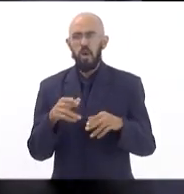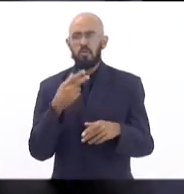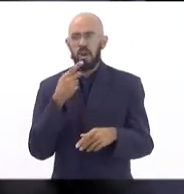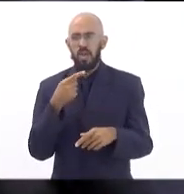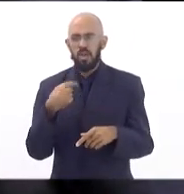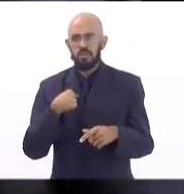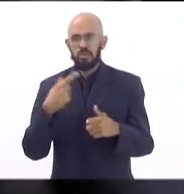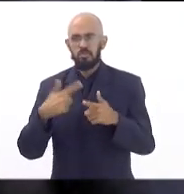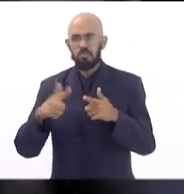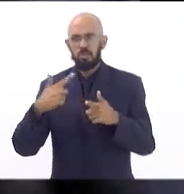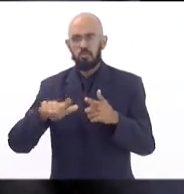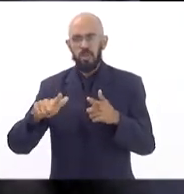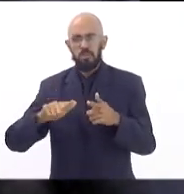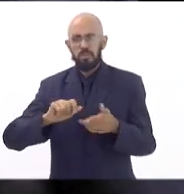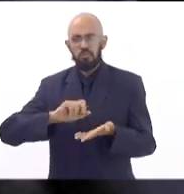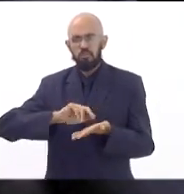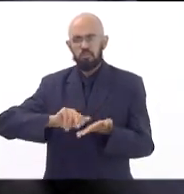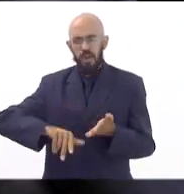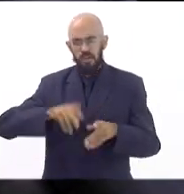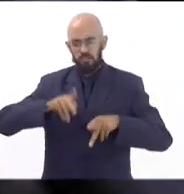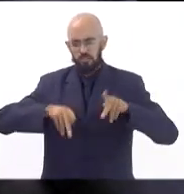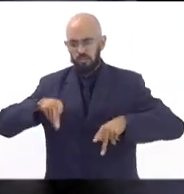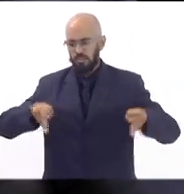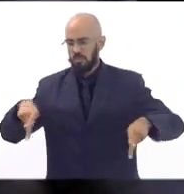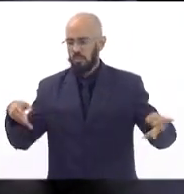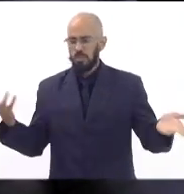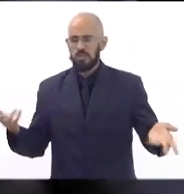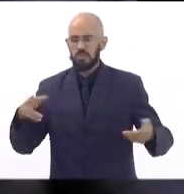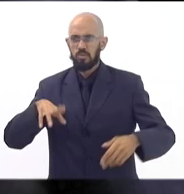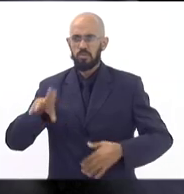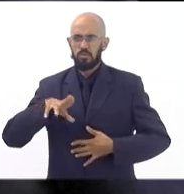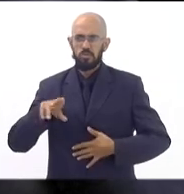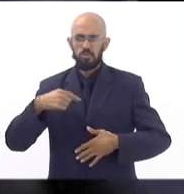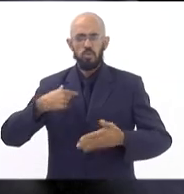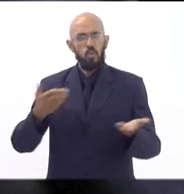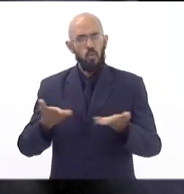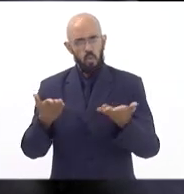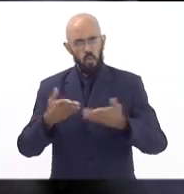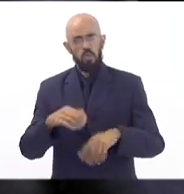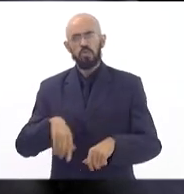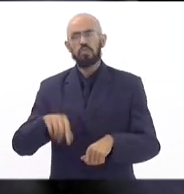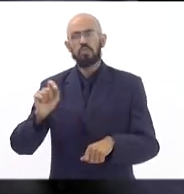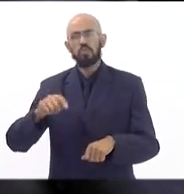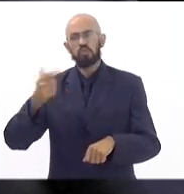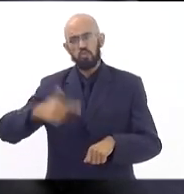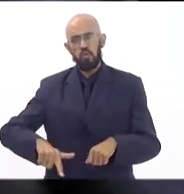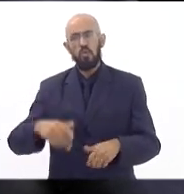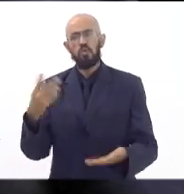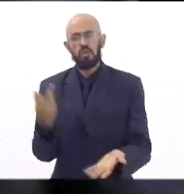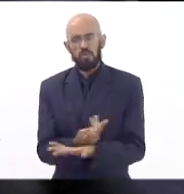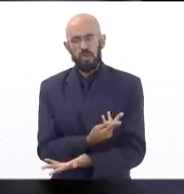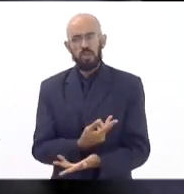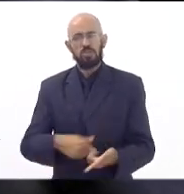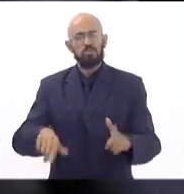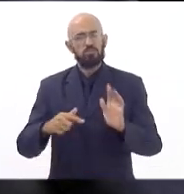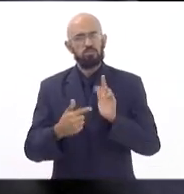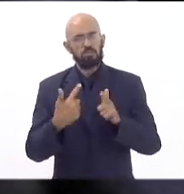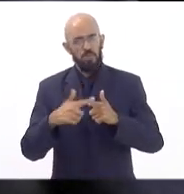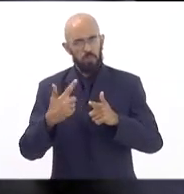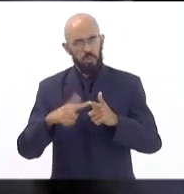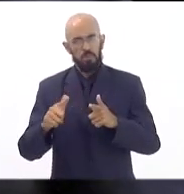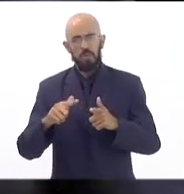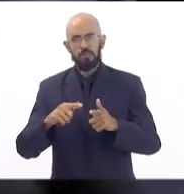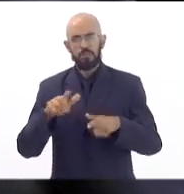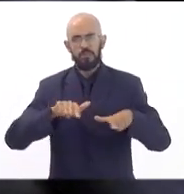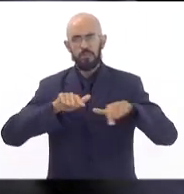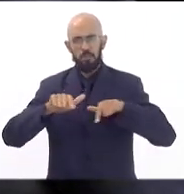problema de multi consumidores todos os dias sofrendo hoje foi mais um dia que a gente vive um grupo aqui na guide a célula apresentado nós trabalho